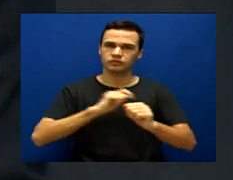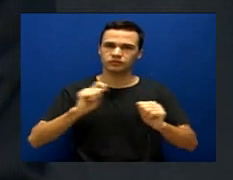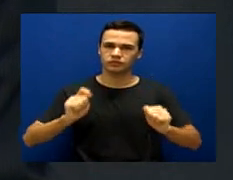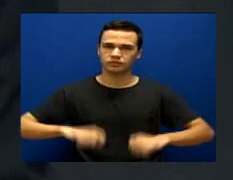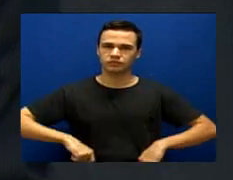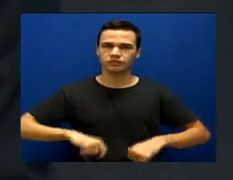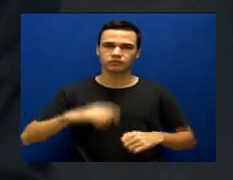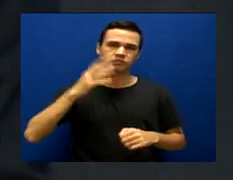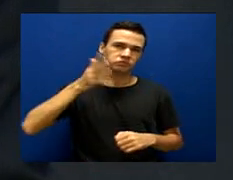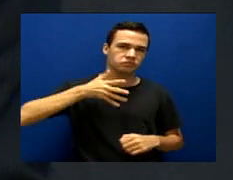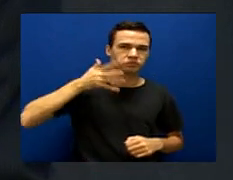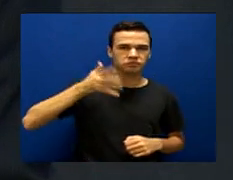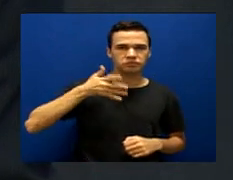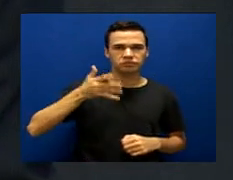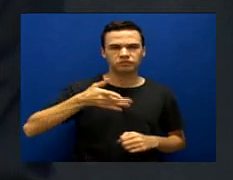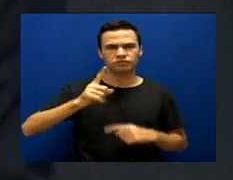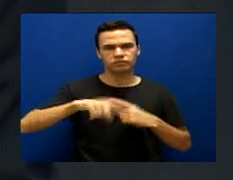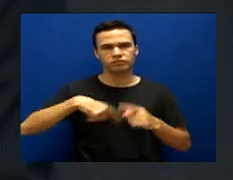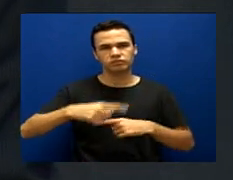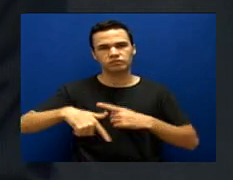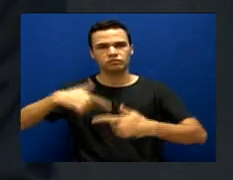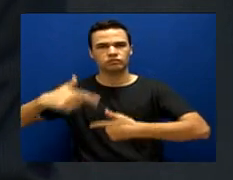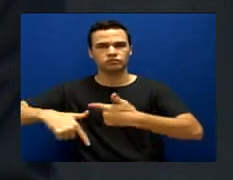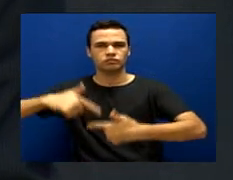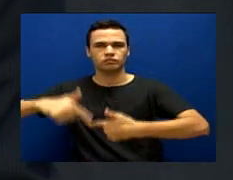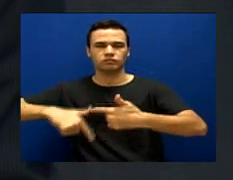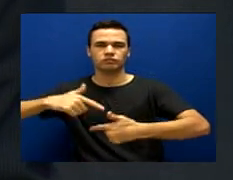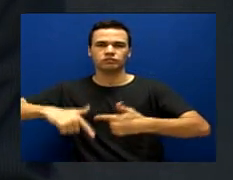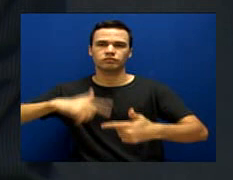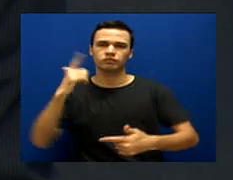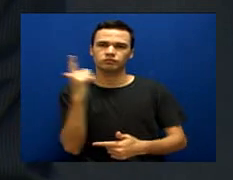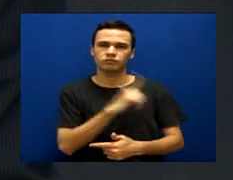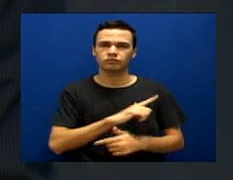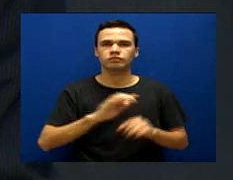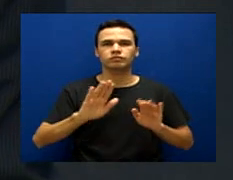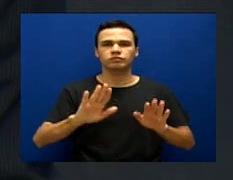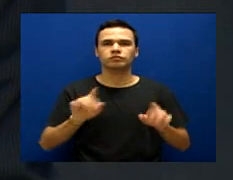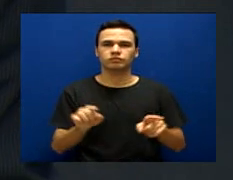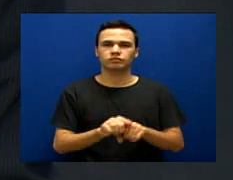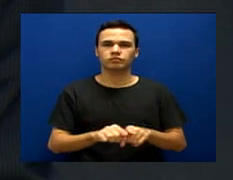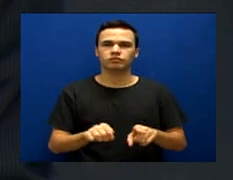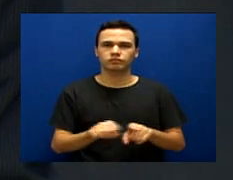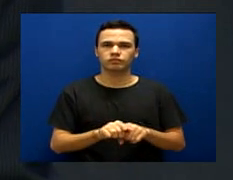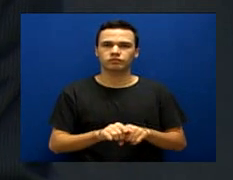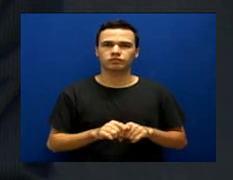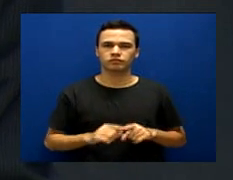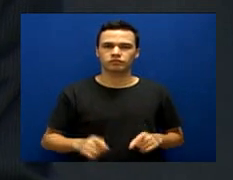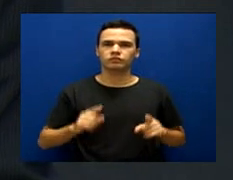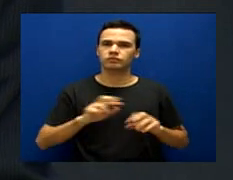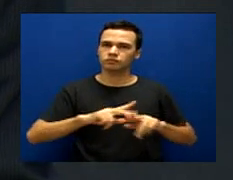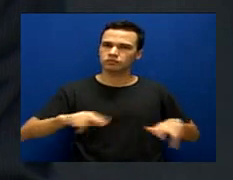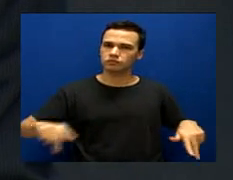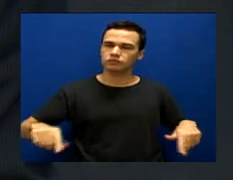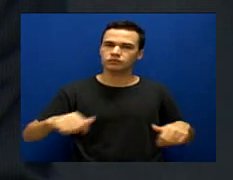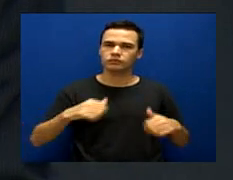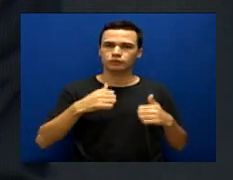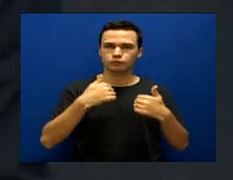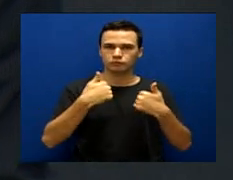do discurso, né, para uma ação mais efetiva, mas também umas ações